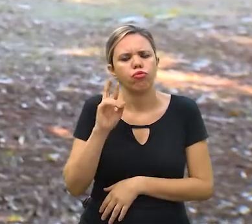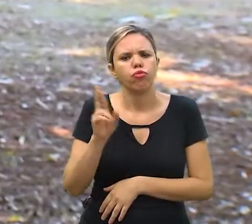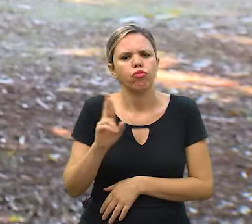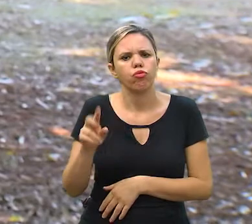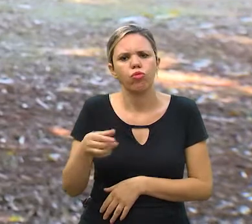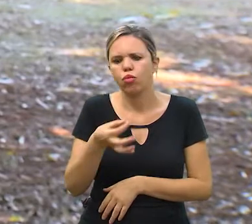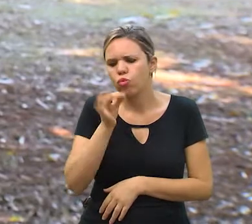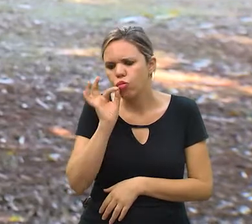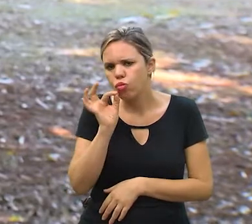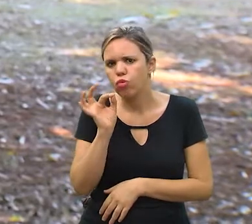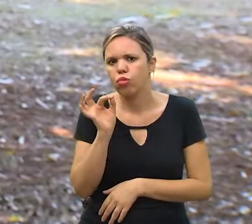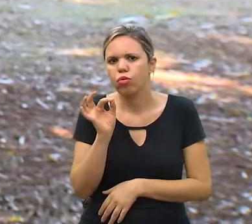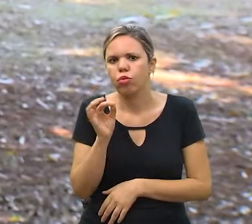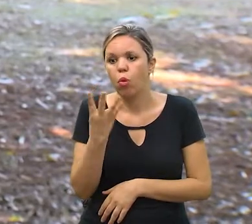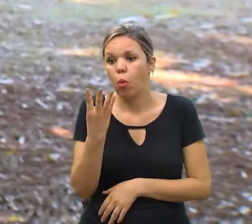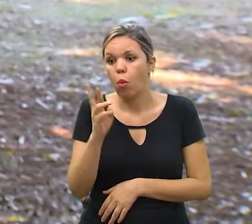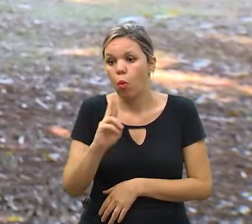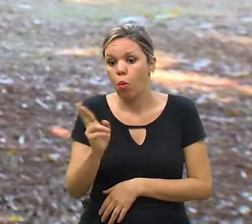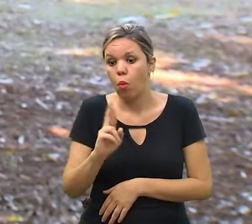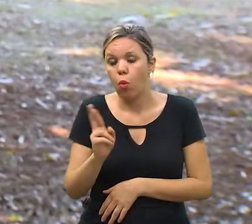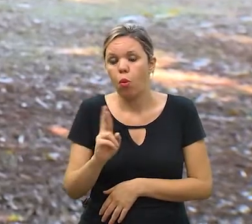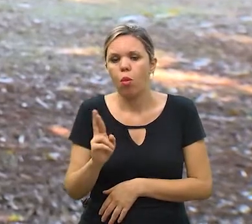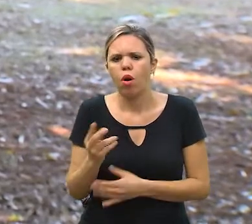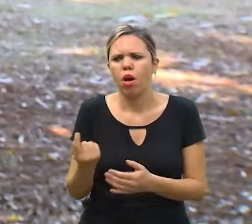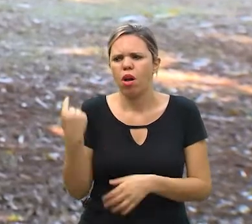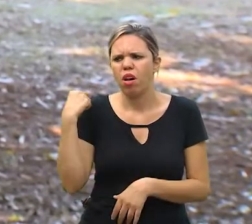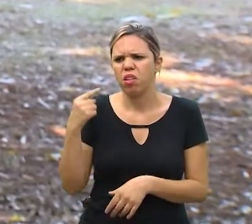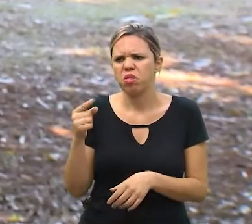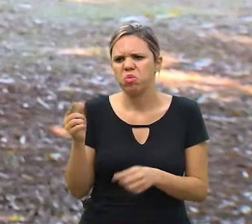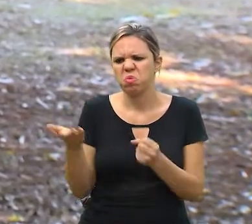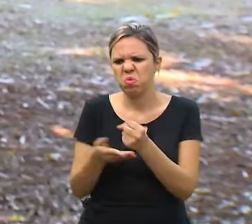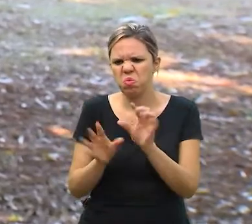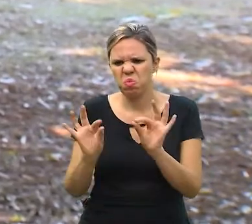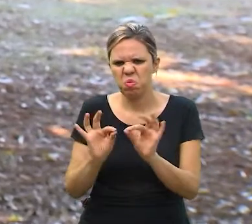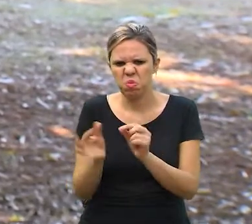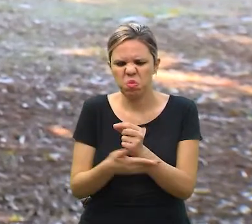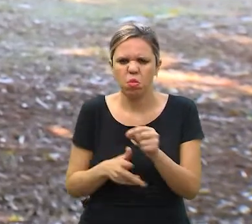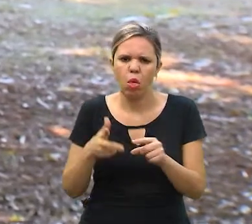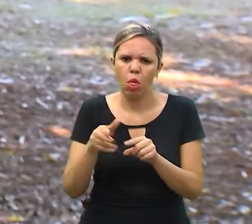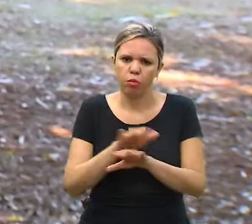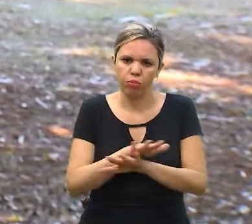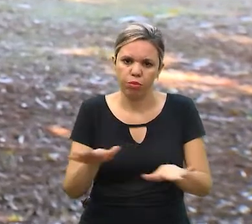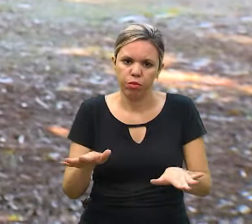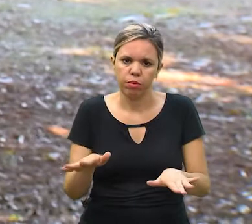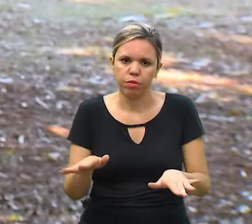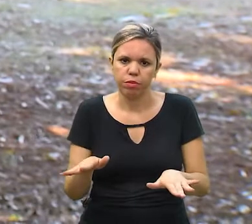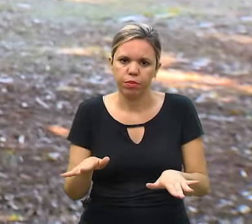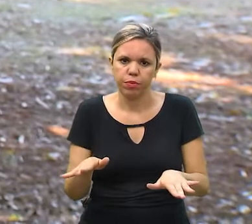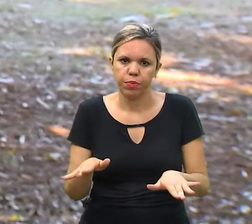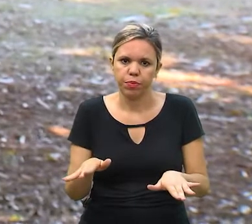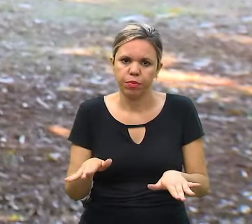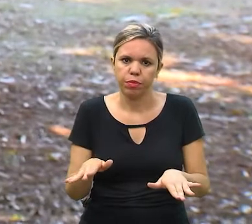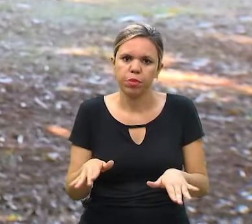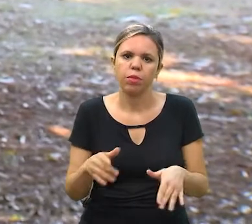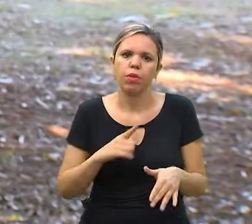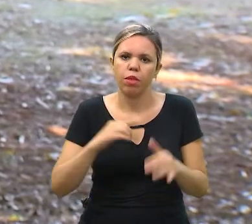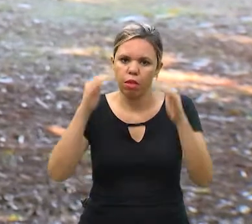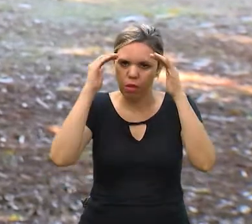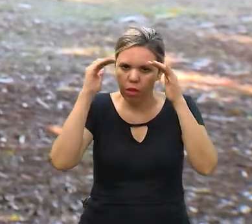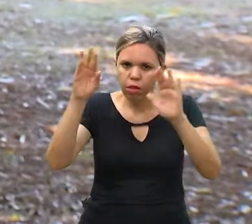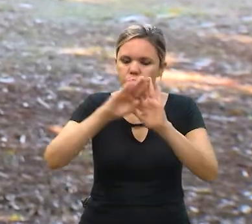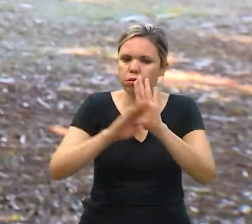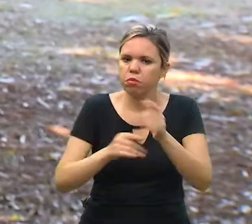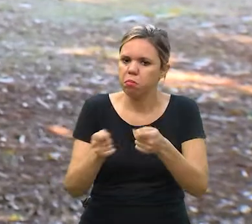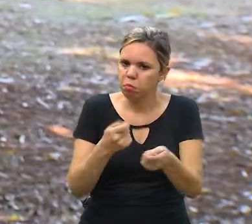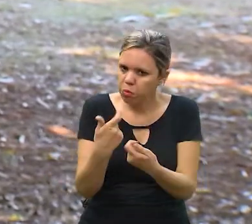Aquele cafezinho de 4 reais que antes parecia inofensivo, você vai cortar. Essa é a questão da disciplina. Sem disciplina e